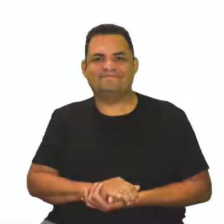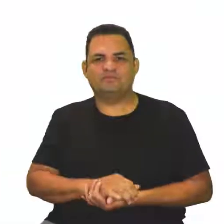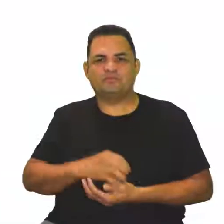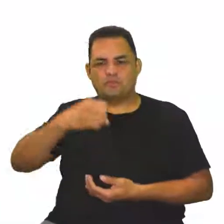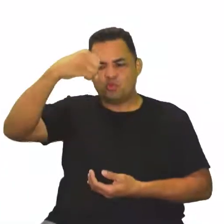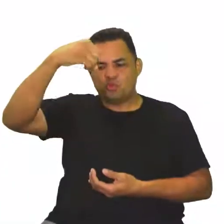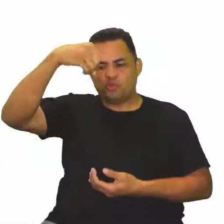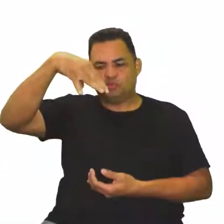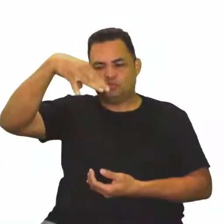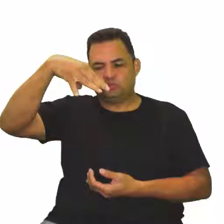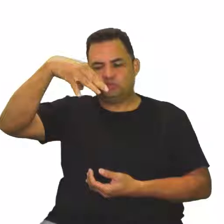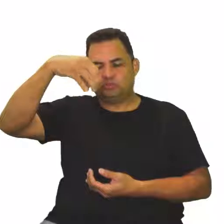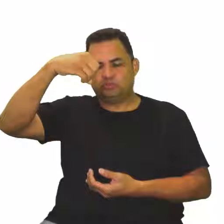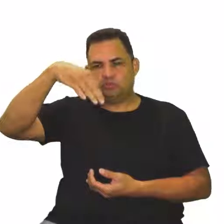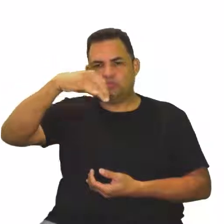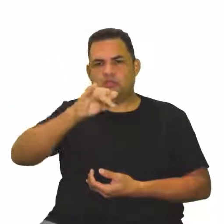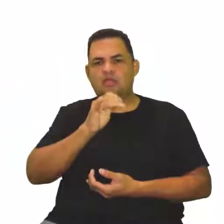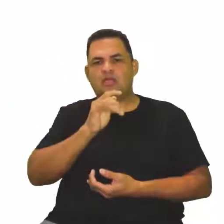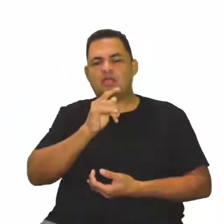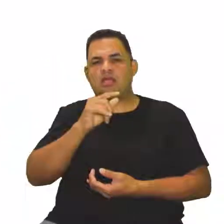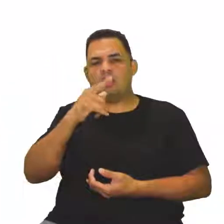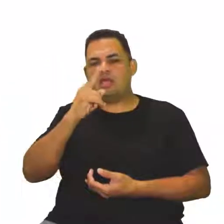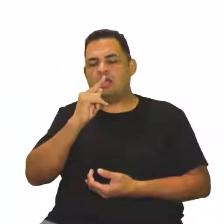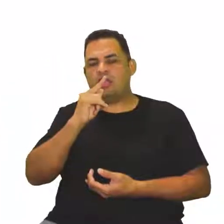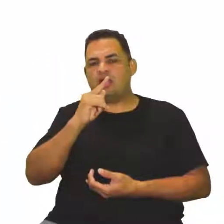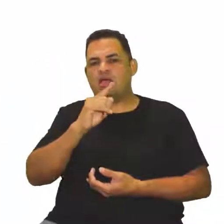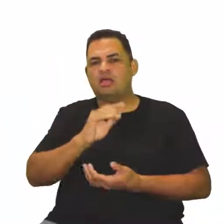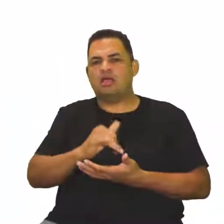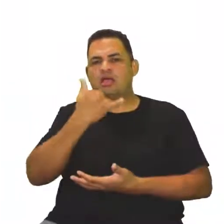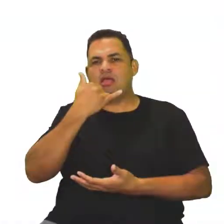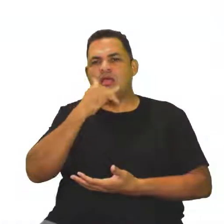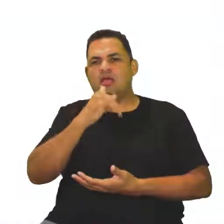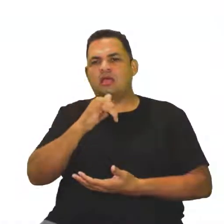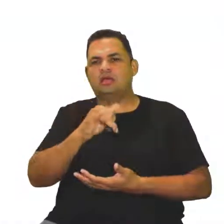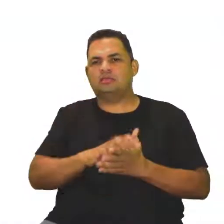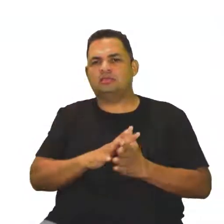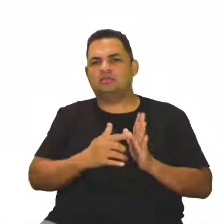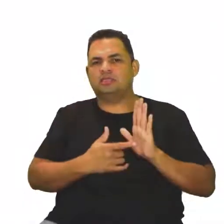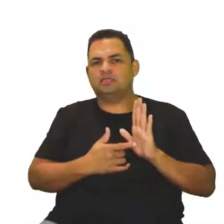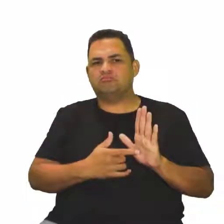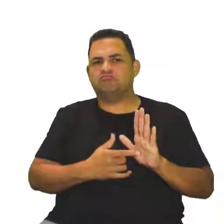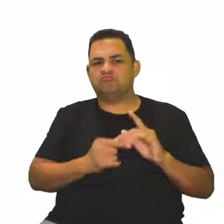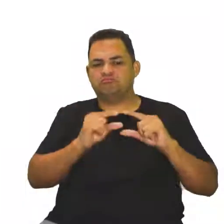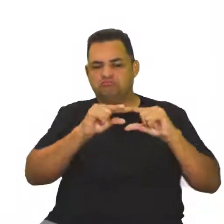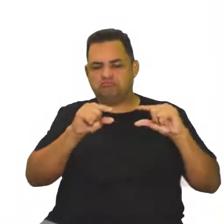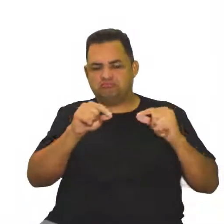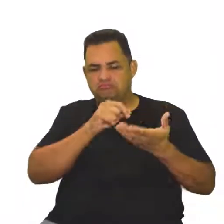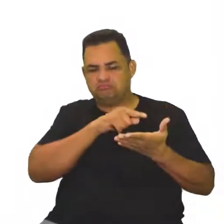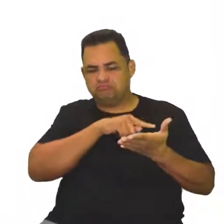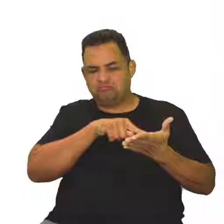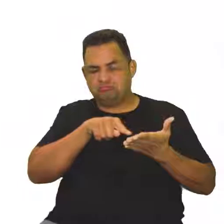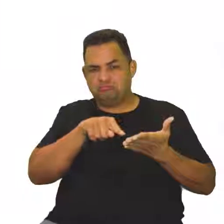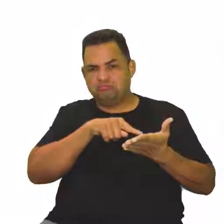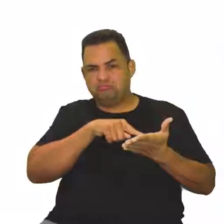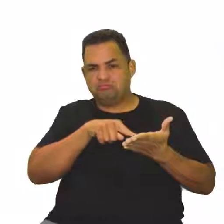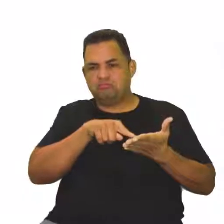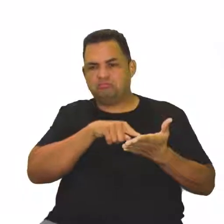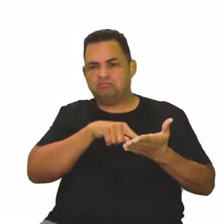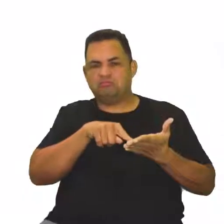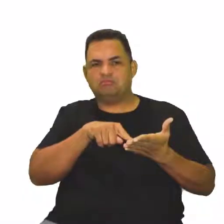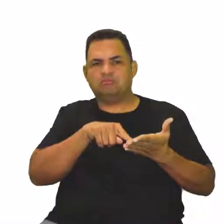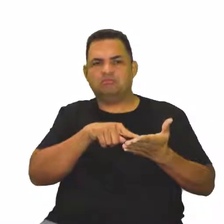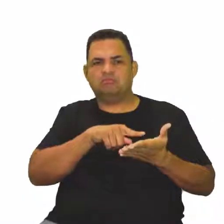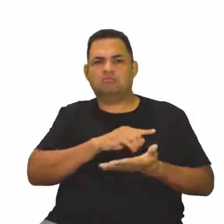chuveiro elétrico apresenta as seguintes especificações. Então vamos ver o que ele tem de bom aqui pra gente.